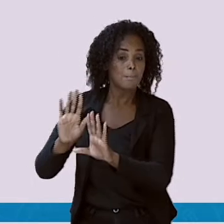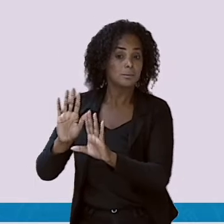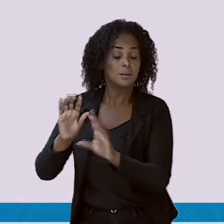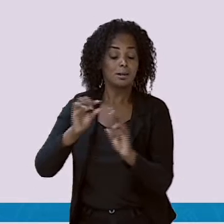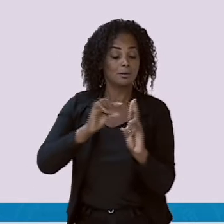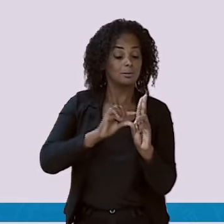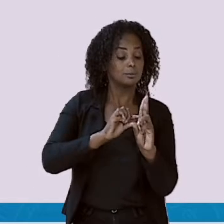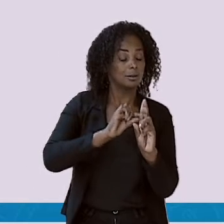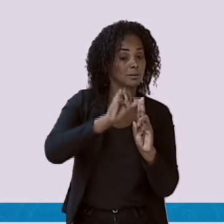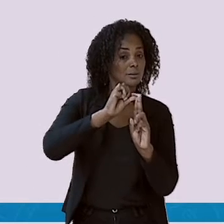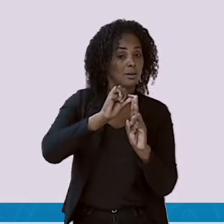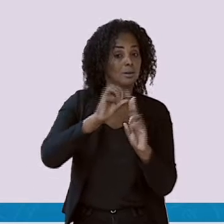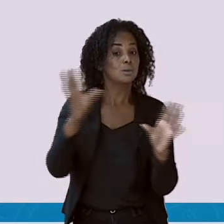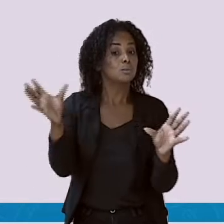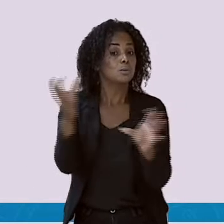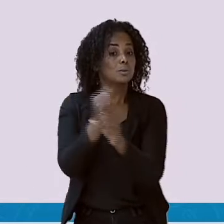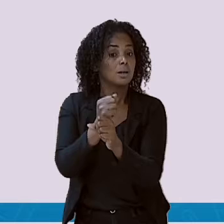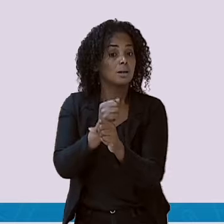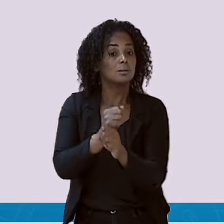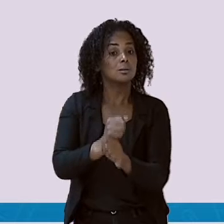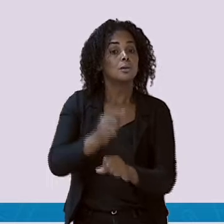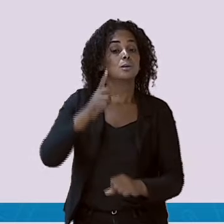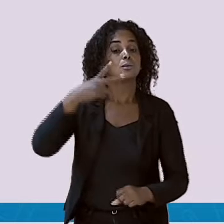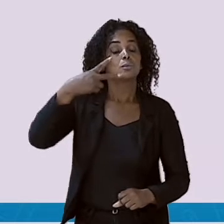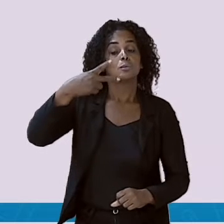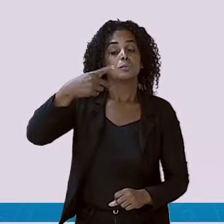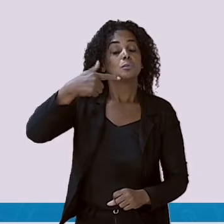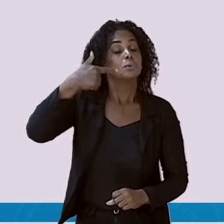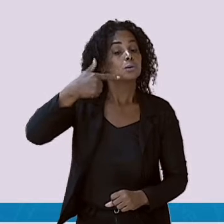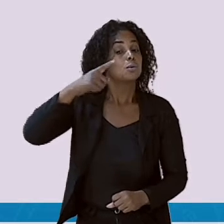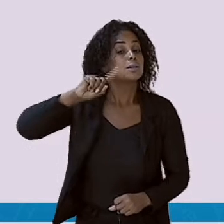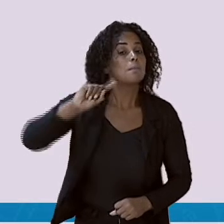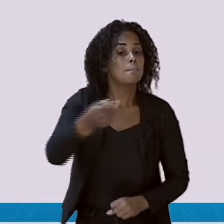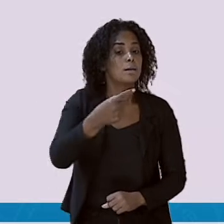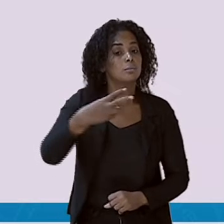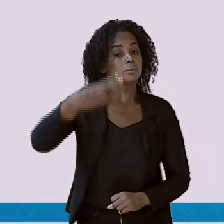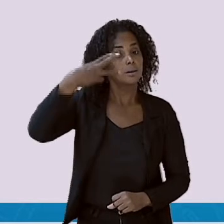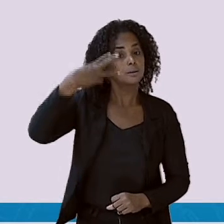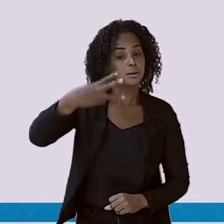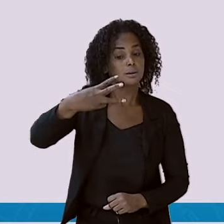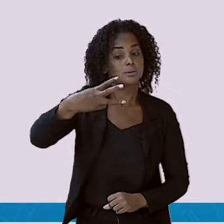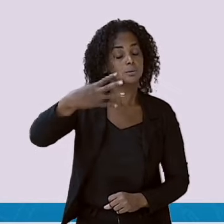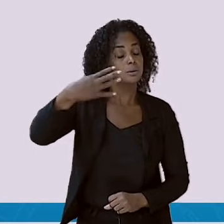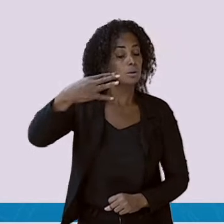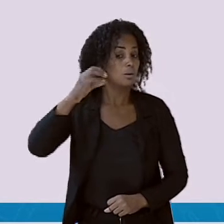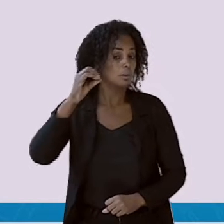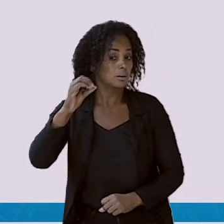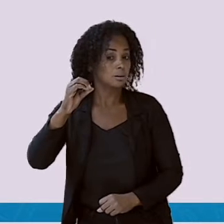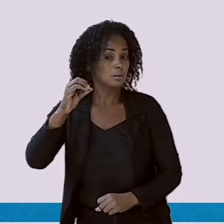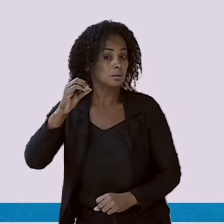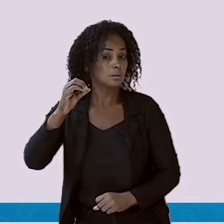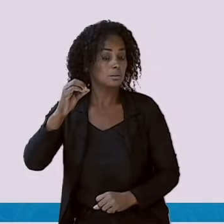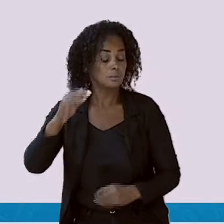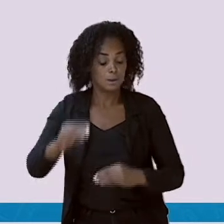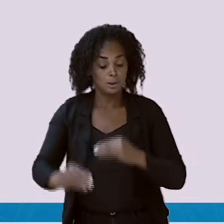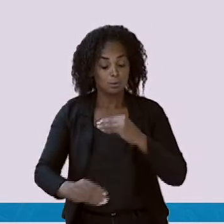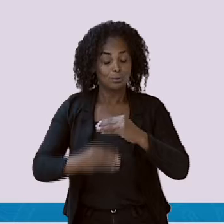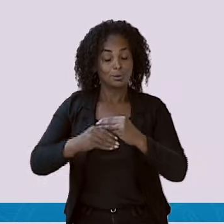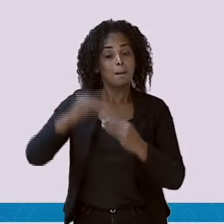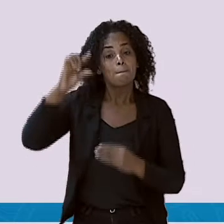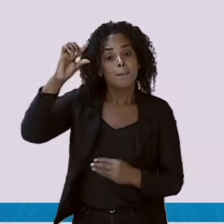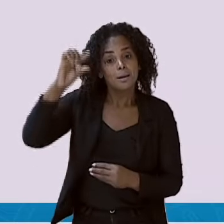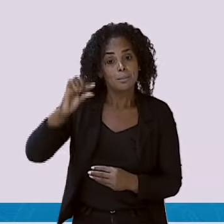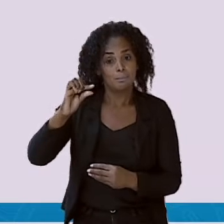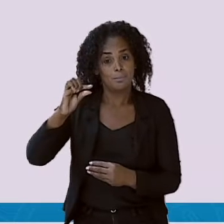Ficou 2.340. Então, eu arredondei para menos, tá? Mas por que que